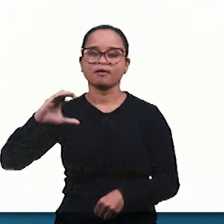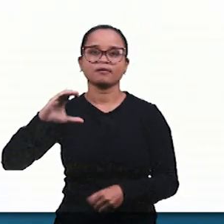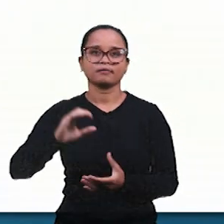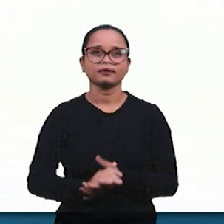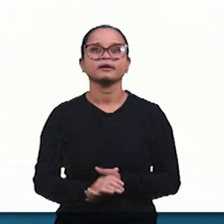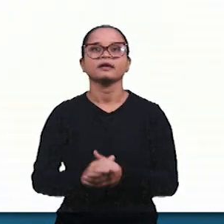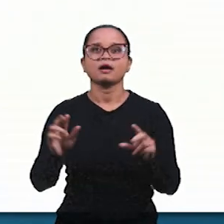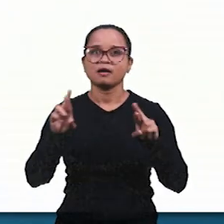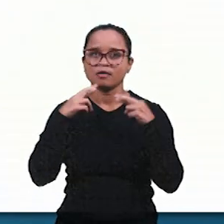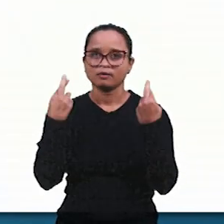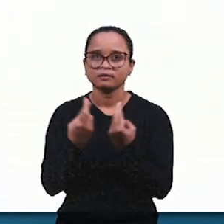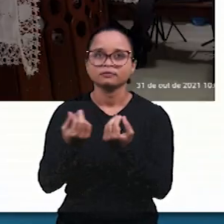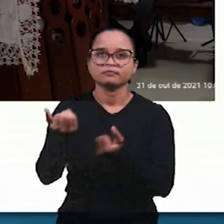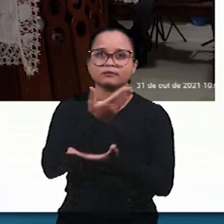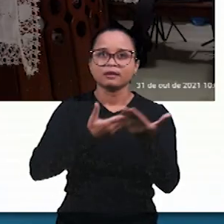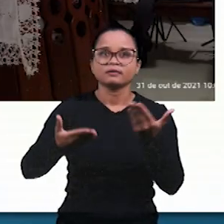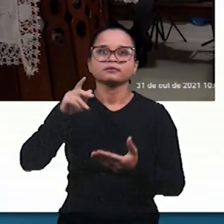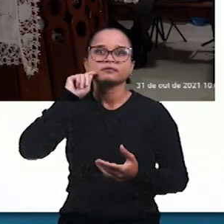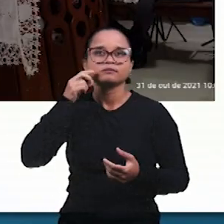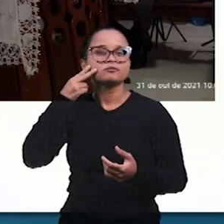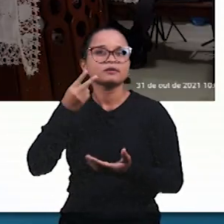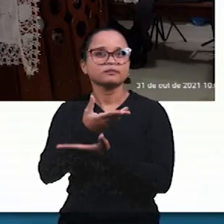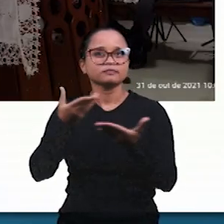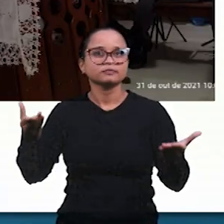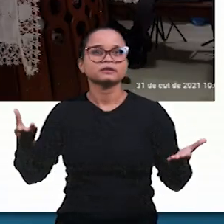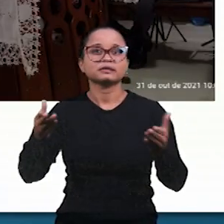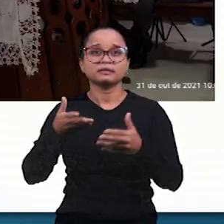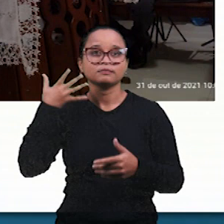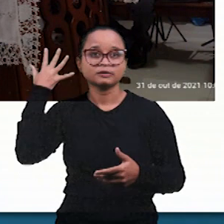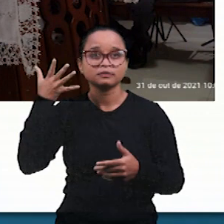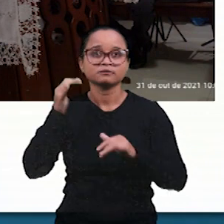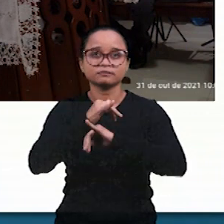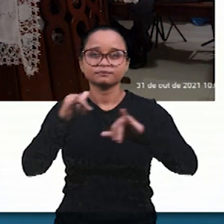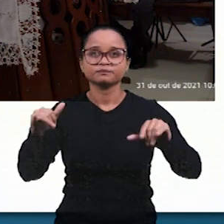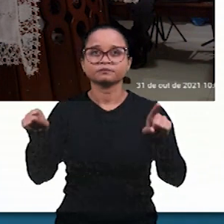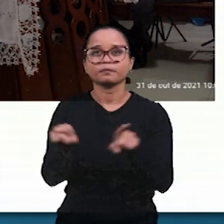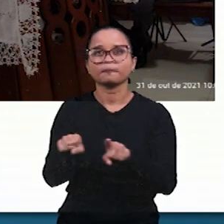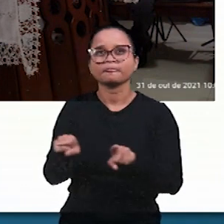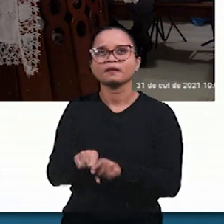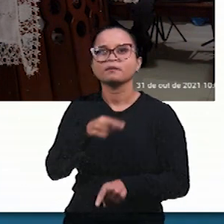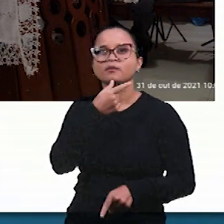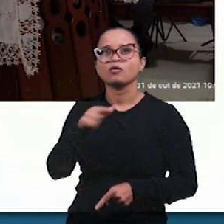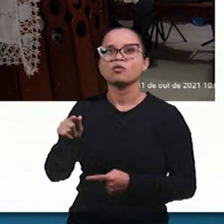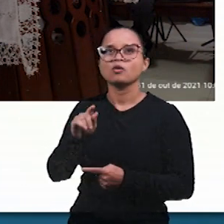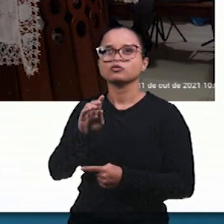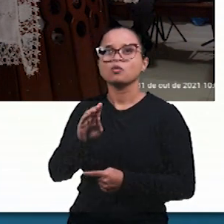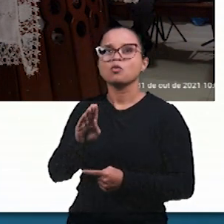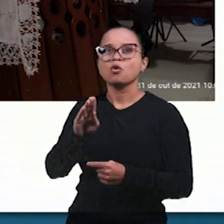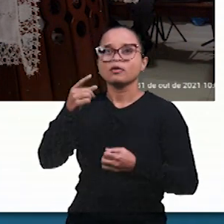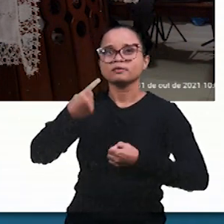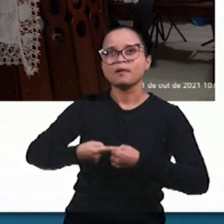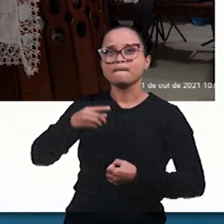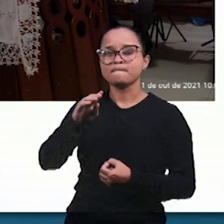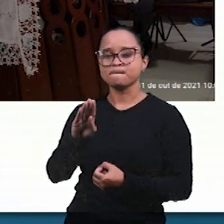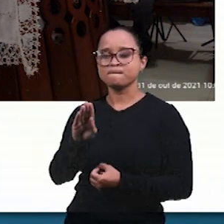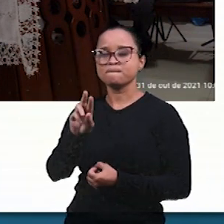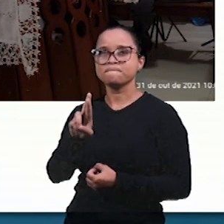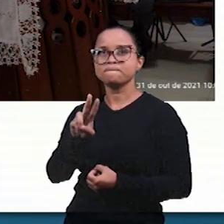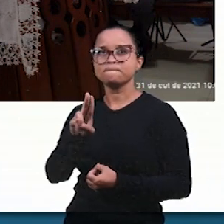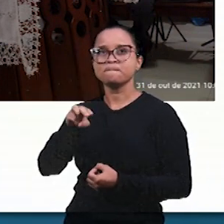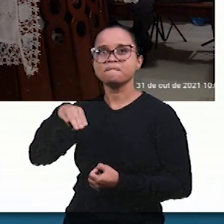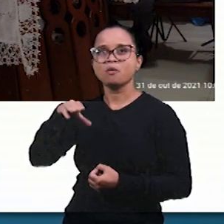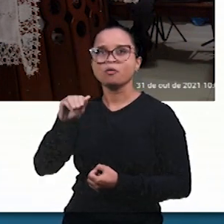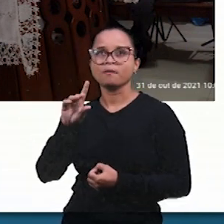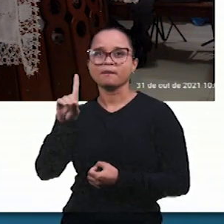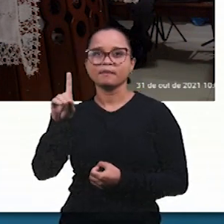ceia, assistindo ali a mensagem que foi transmitida. Brumado, no estado da Bahia, os irmãos aí na igreja em Brumado, um grande